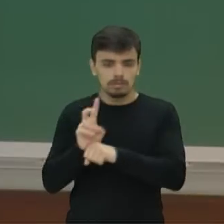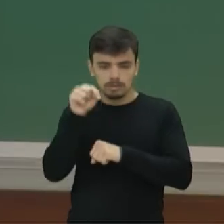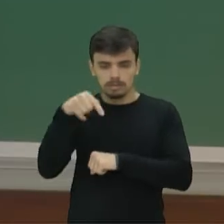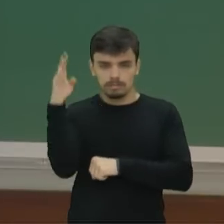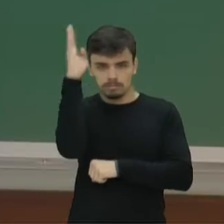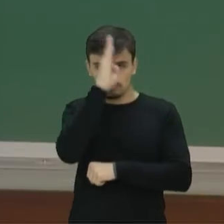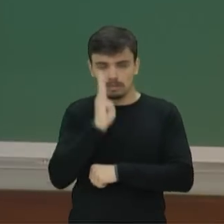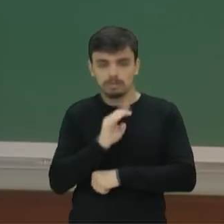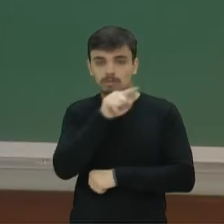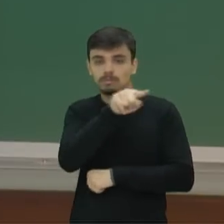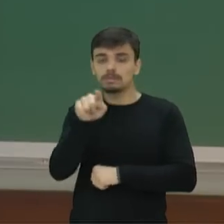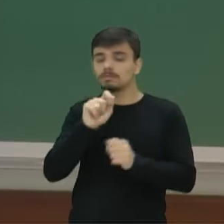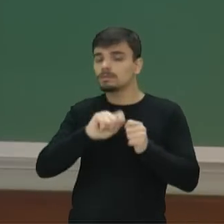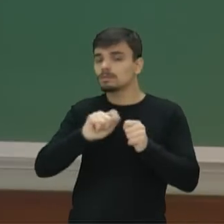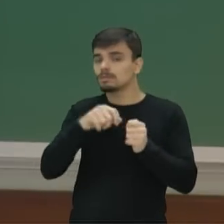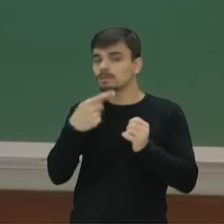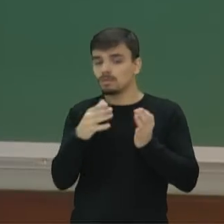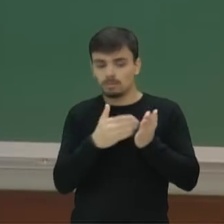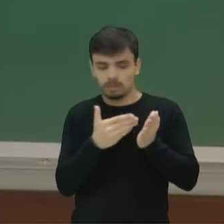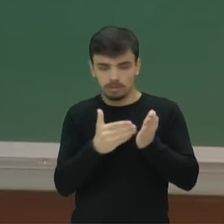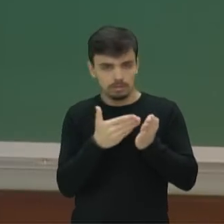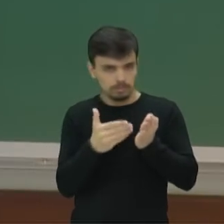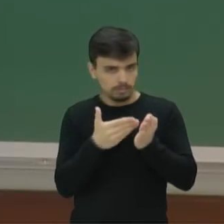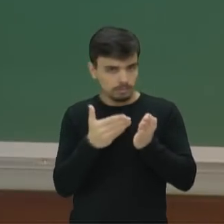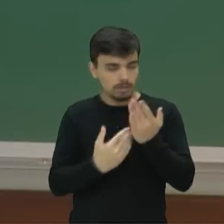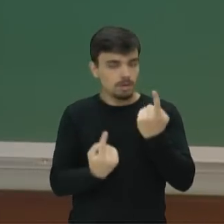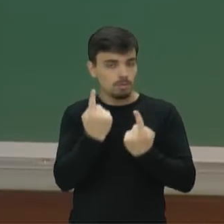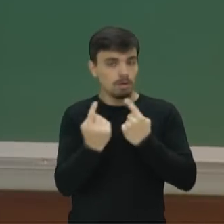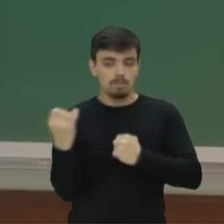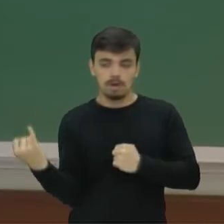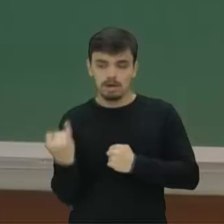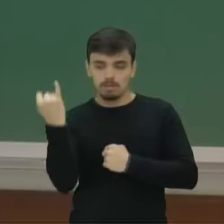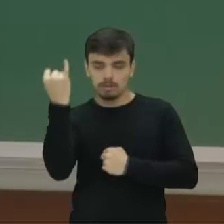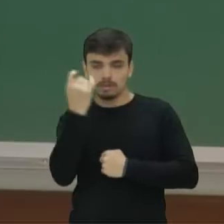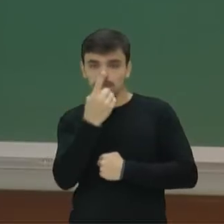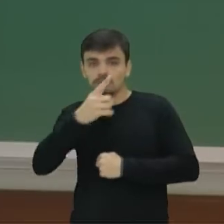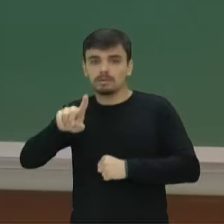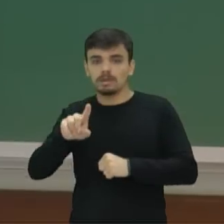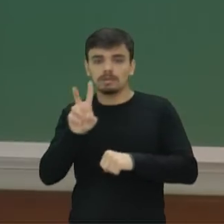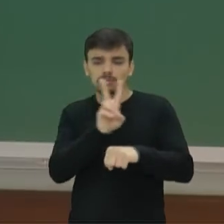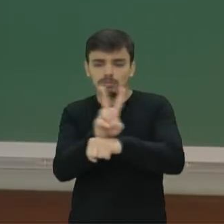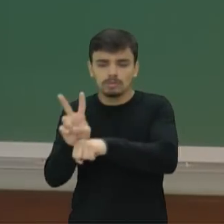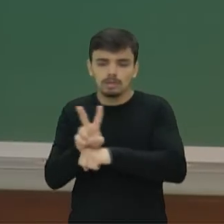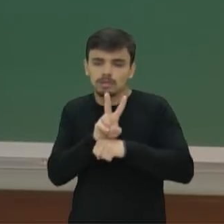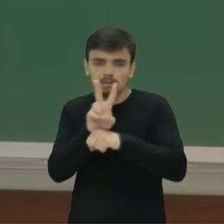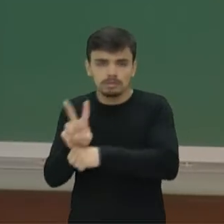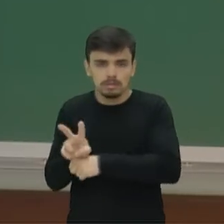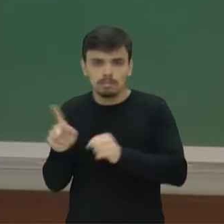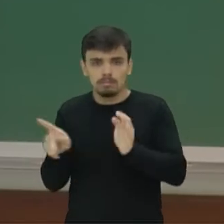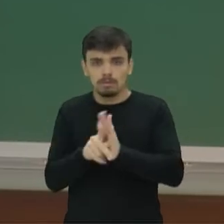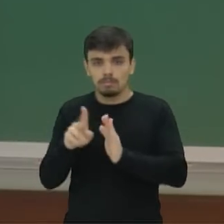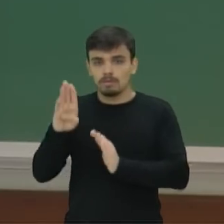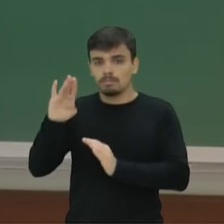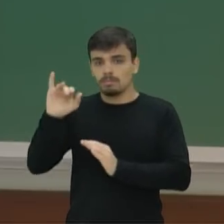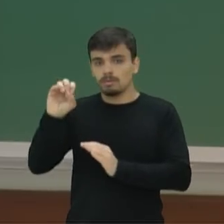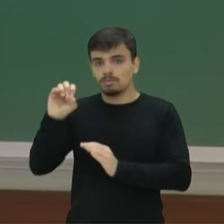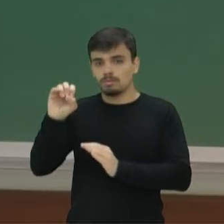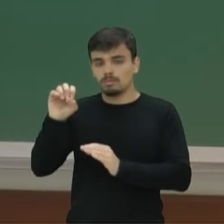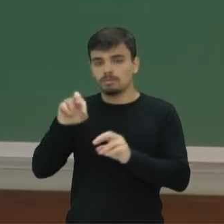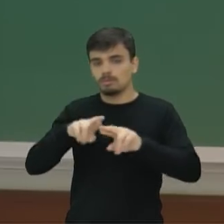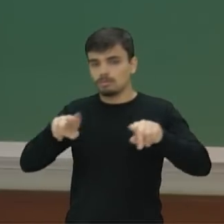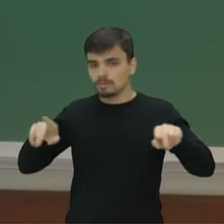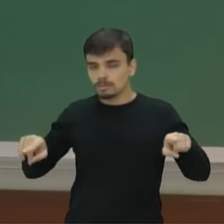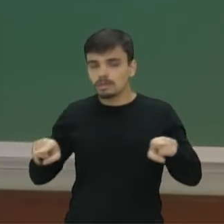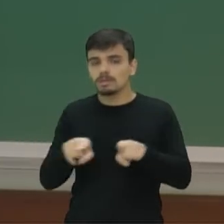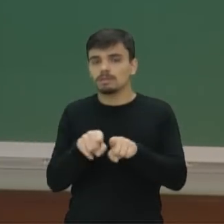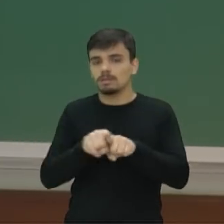Brasil? Você vai escrever aí no seu caderno qual é a importância dessas unidades de conservação para a biodiversidade brasileira. E